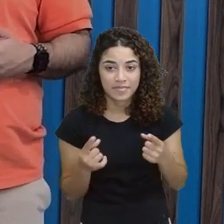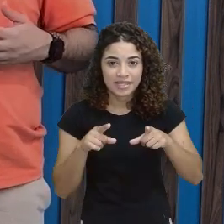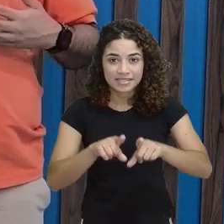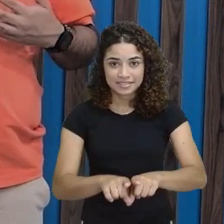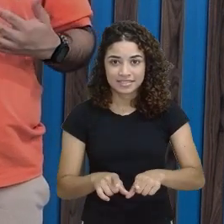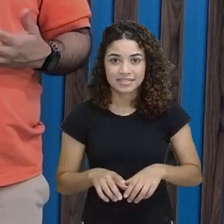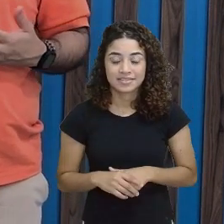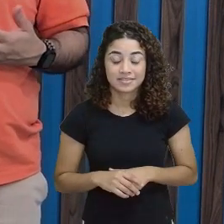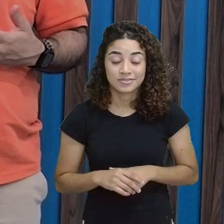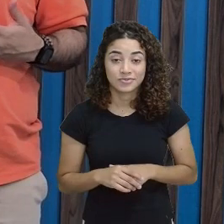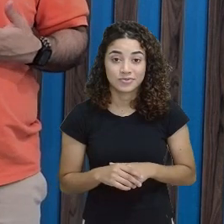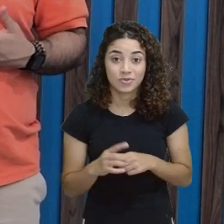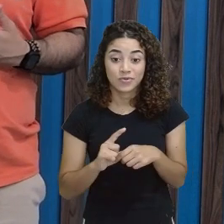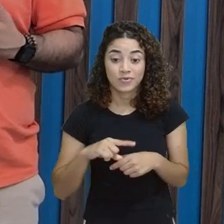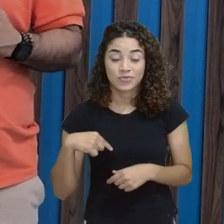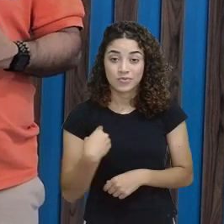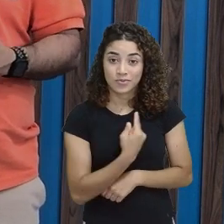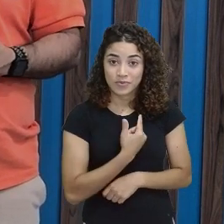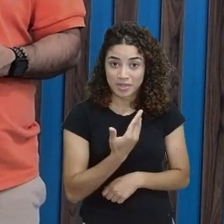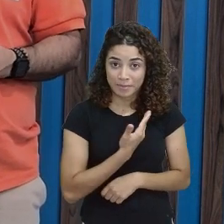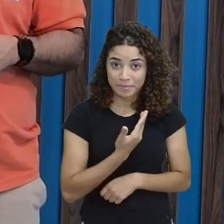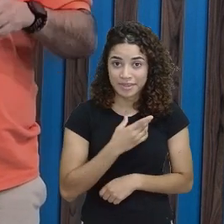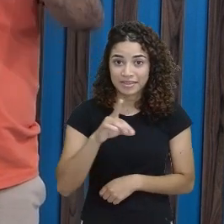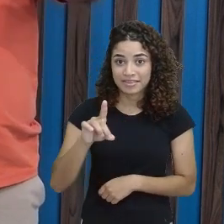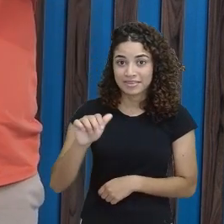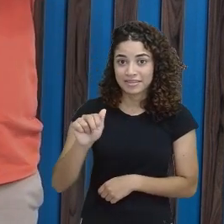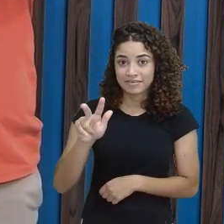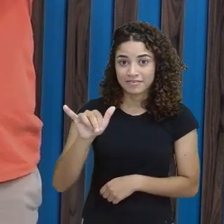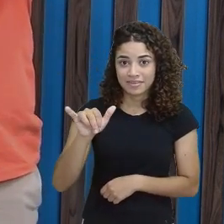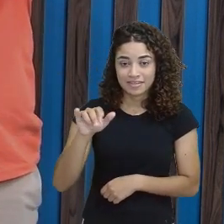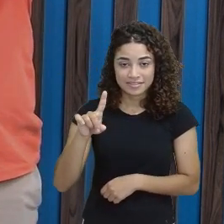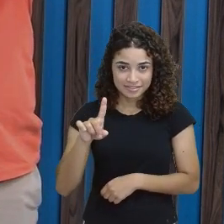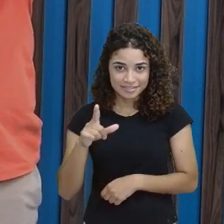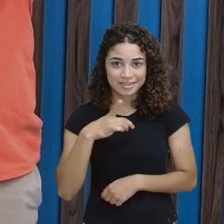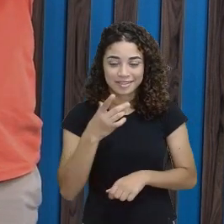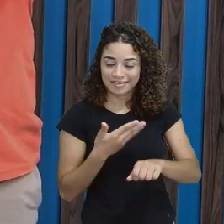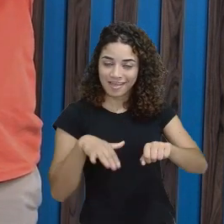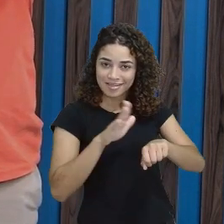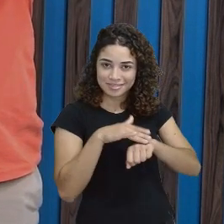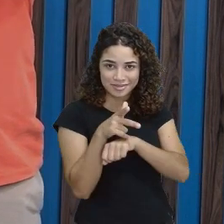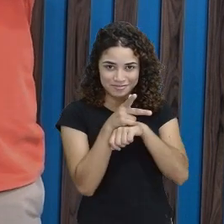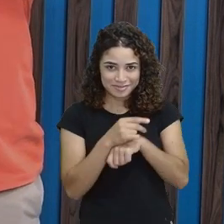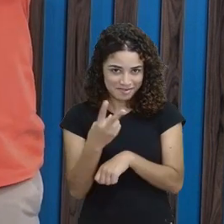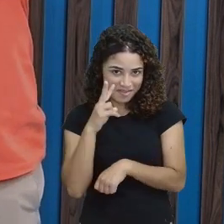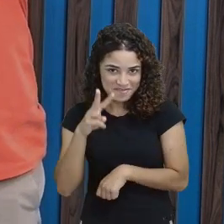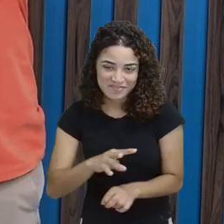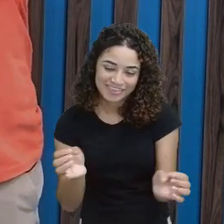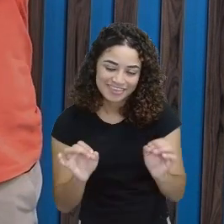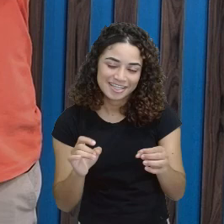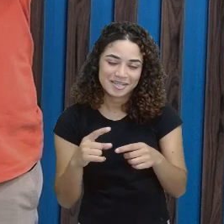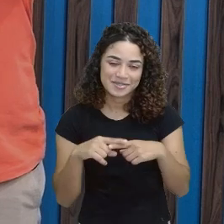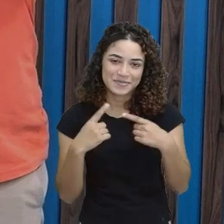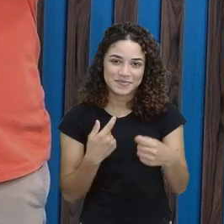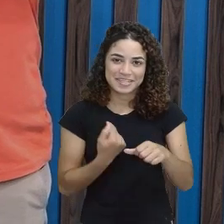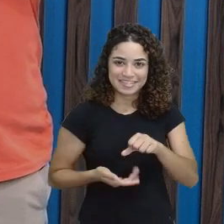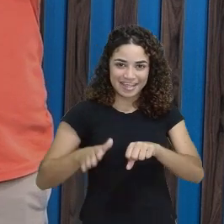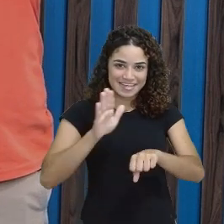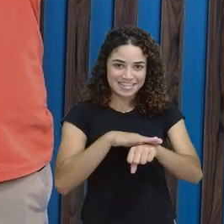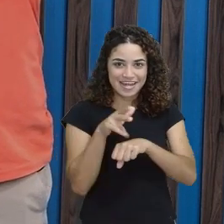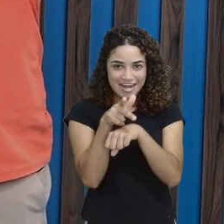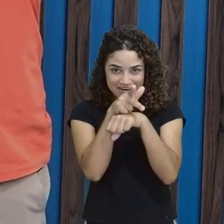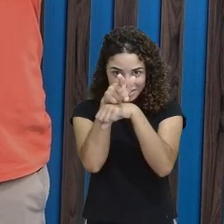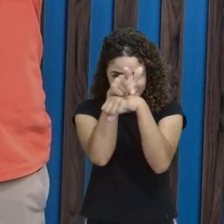parceria do nosso colega Deivinho, tá ali, ó, vocês não estão vendo, mas está ali, atrás